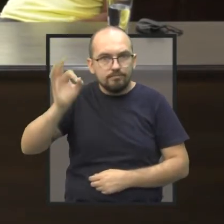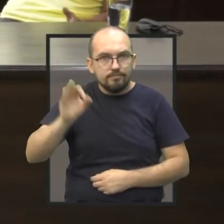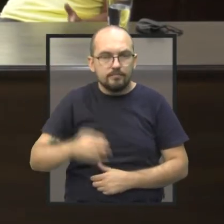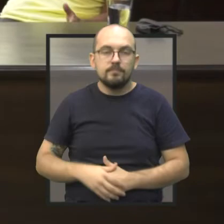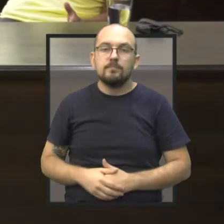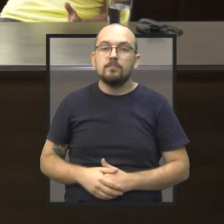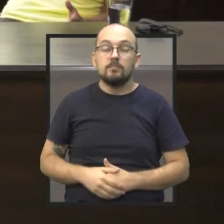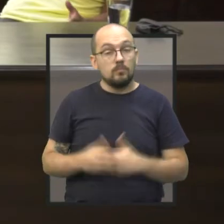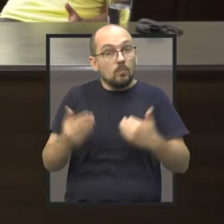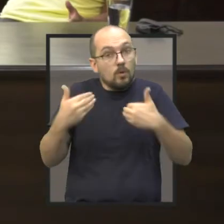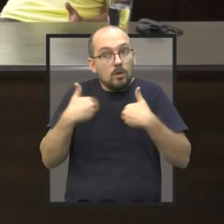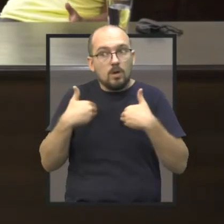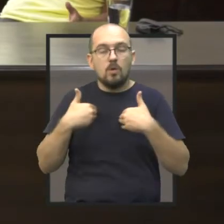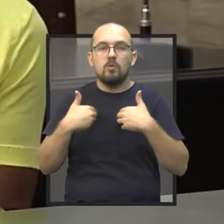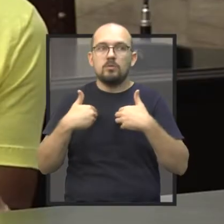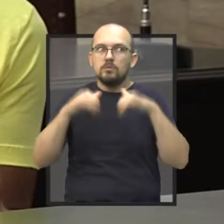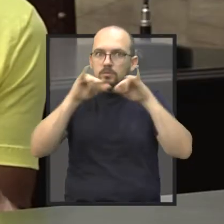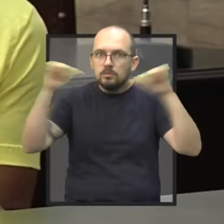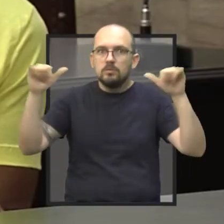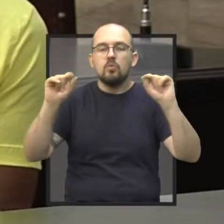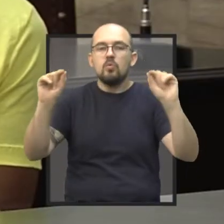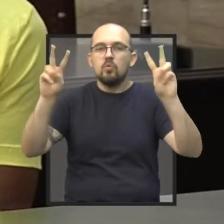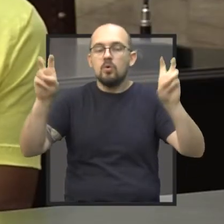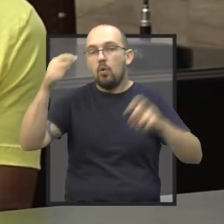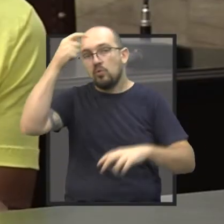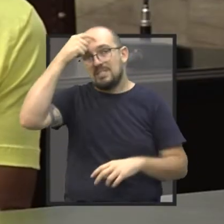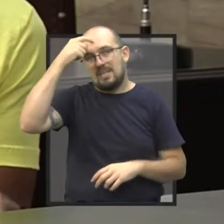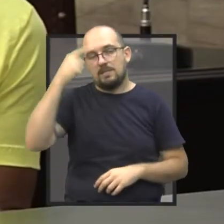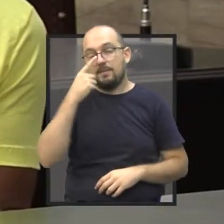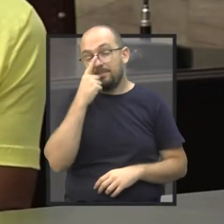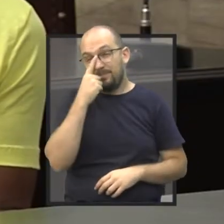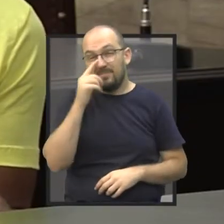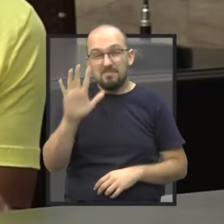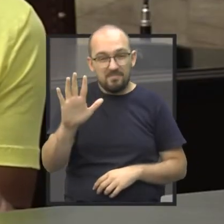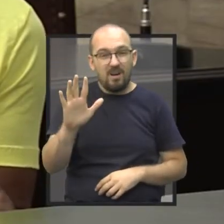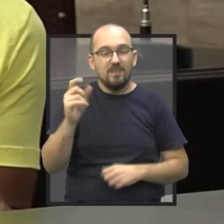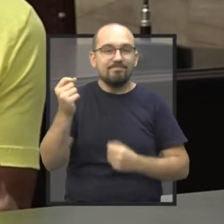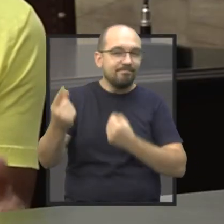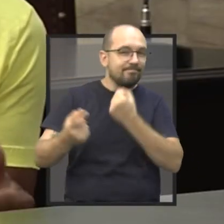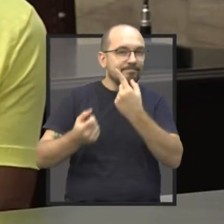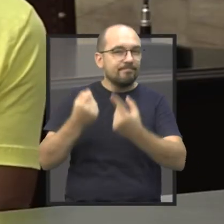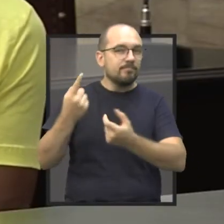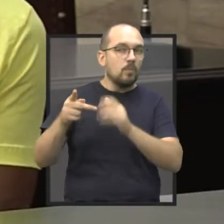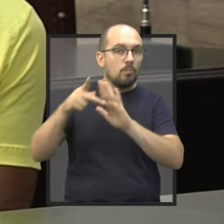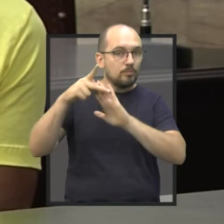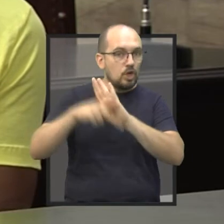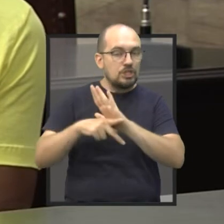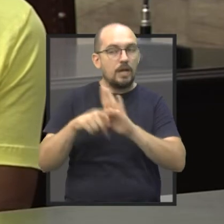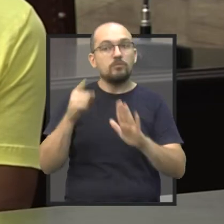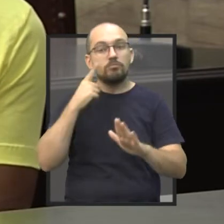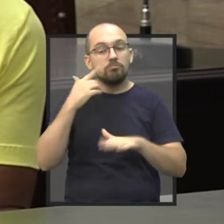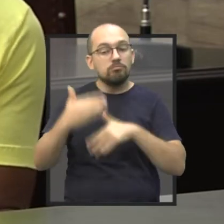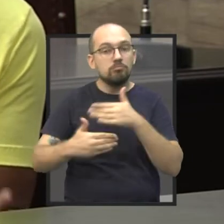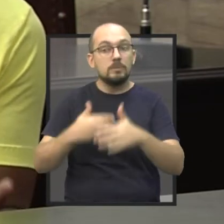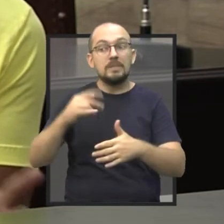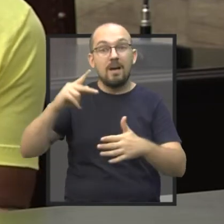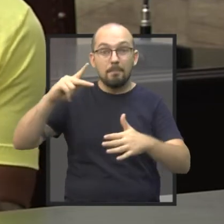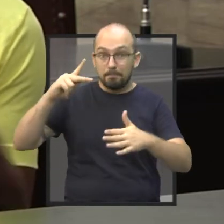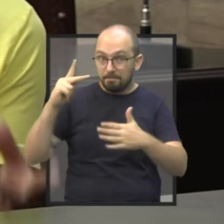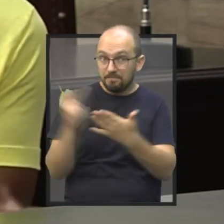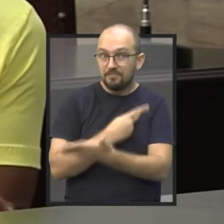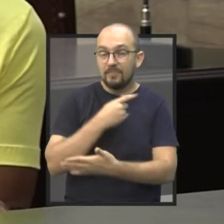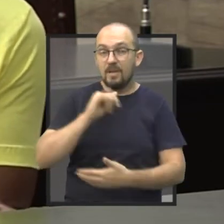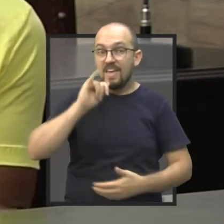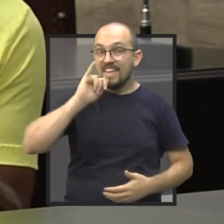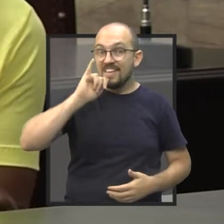animais? A gente está se pregando a conscientização, mas está tendo alguns projetos aí de a gente ter, quando